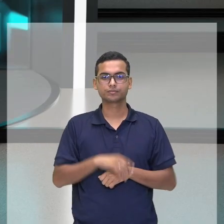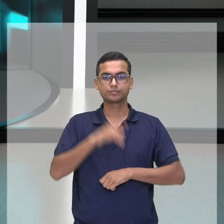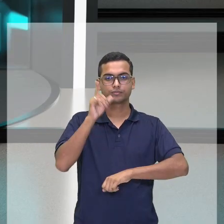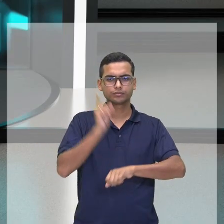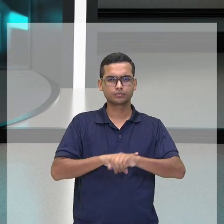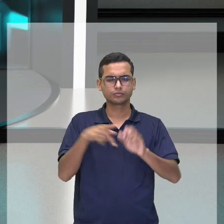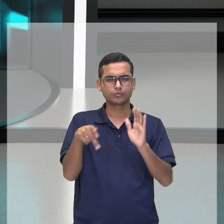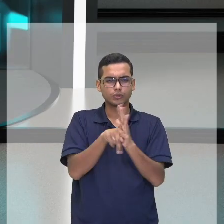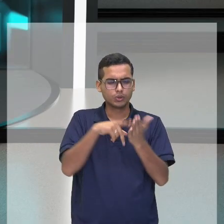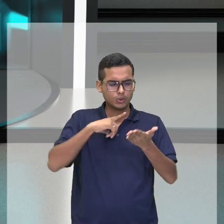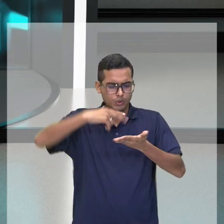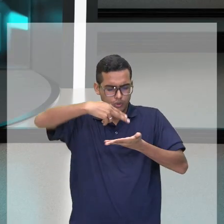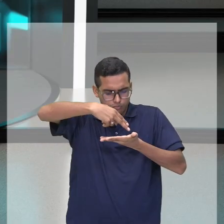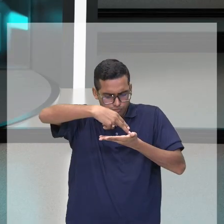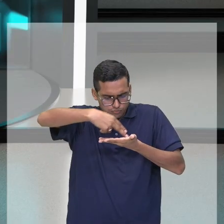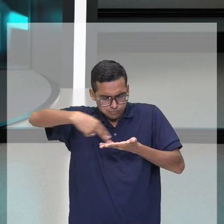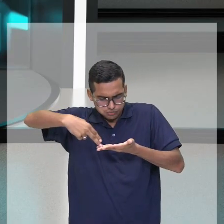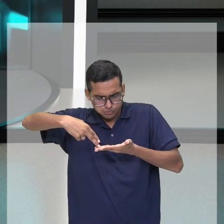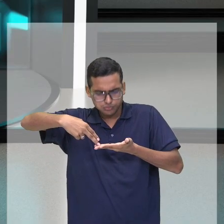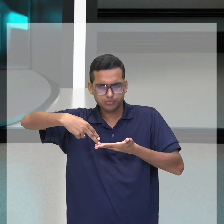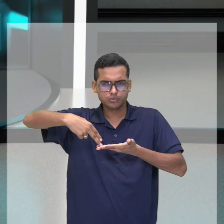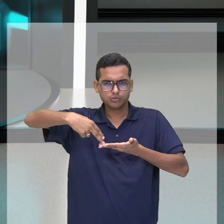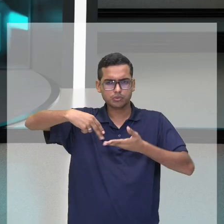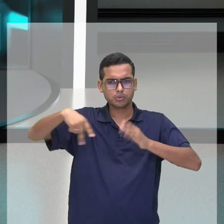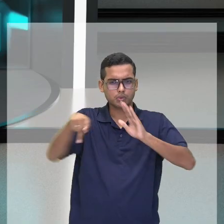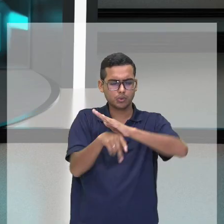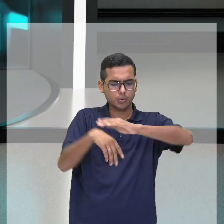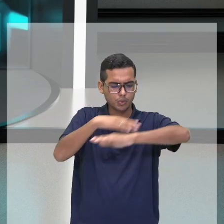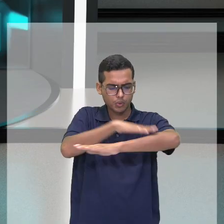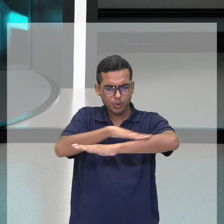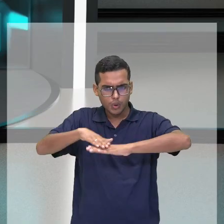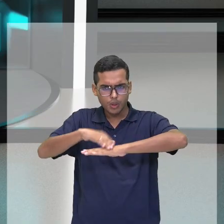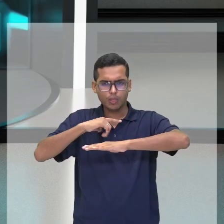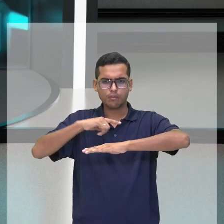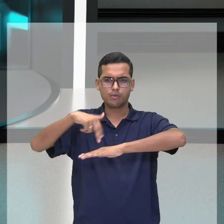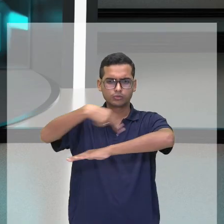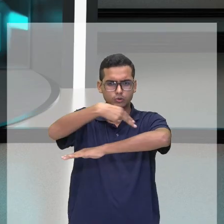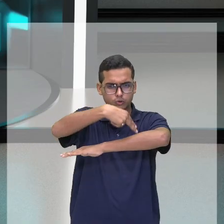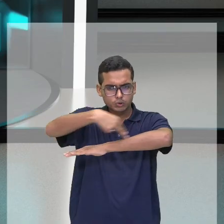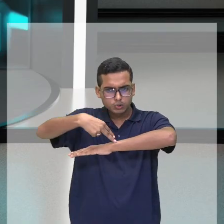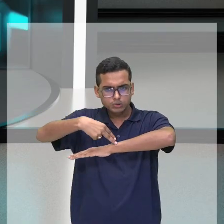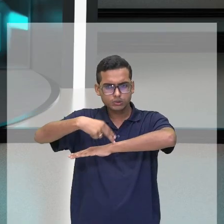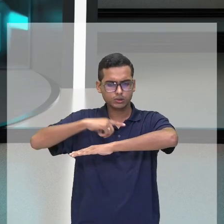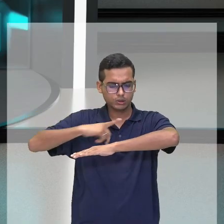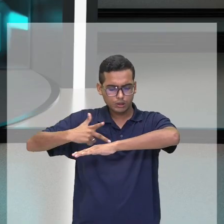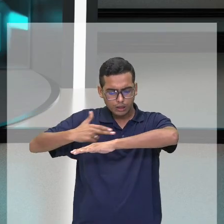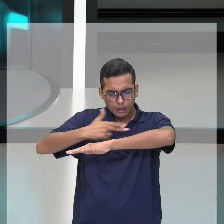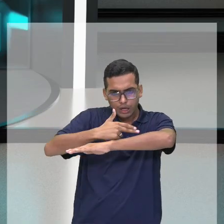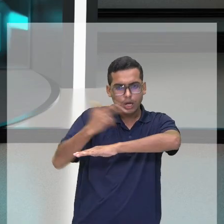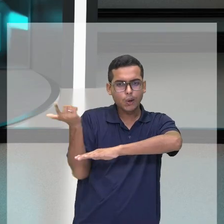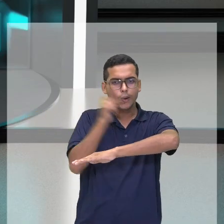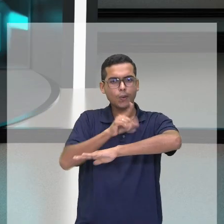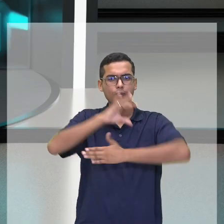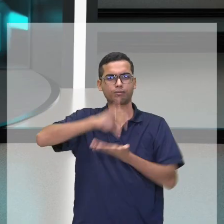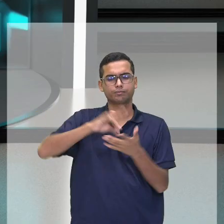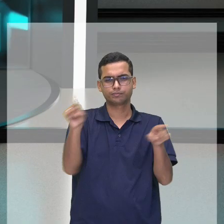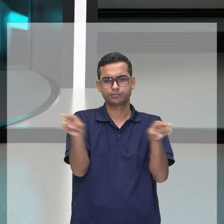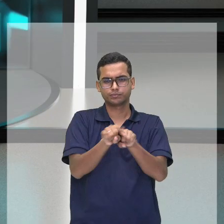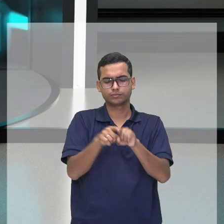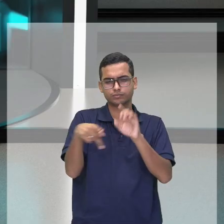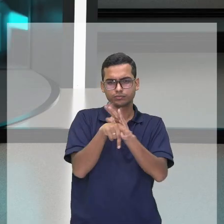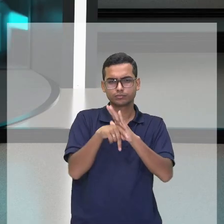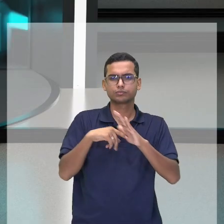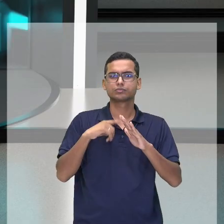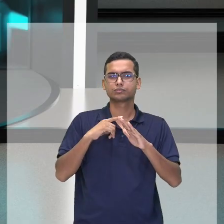cortar cirurgicamente aquele tecido que está precisando ser tratado ali. Então, olha só o exemplo da precisão,